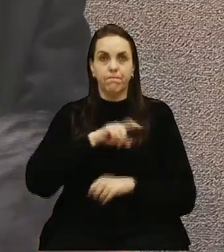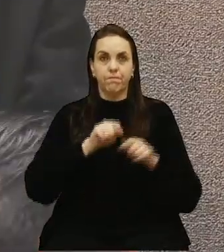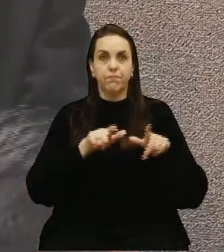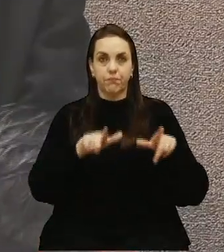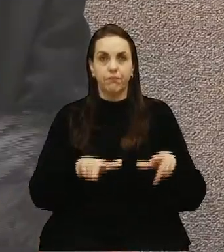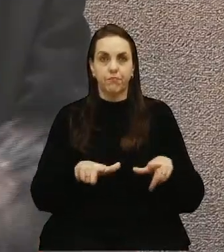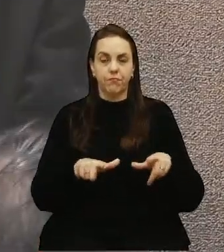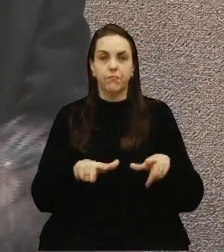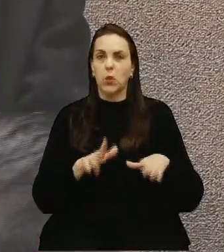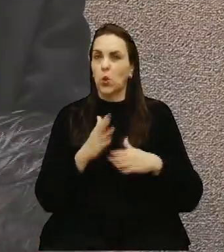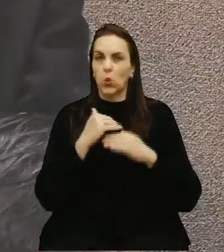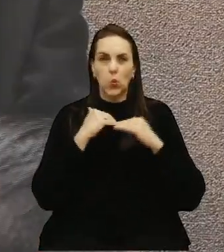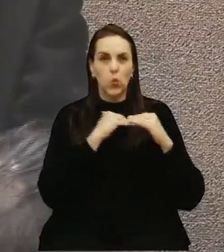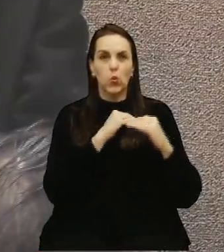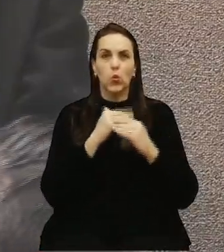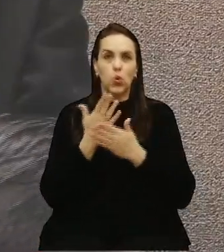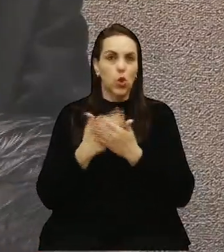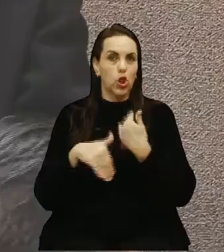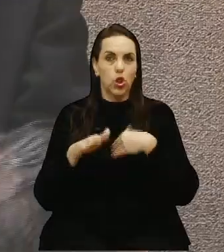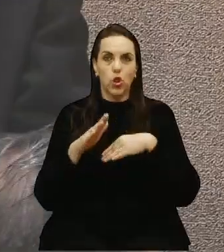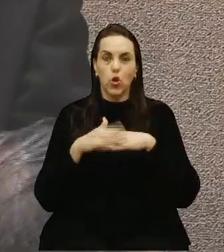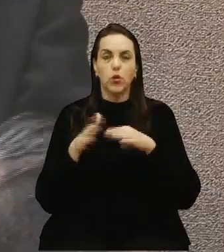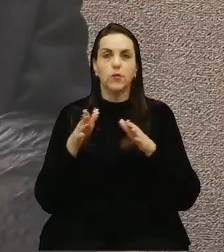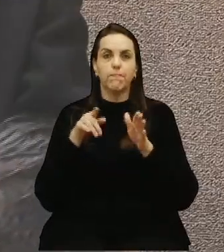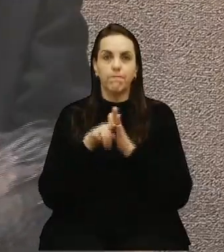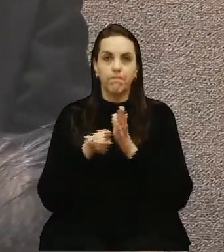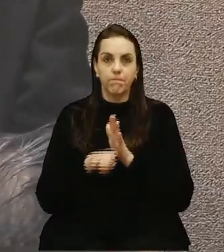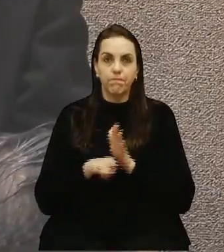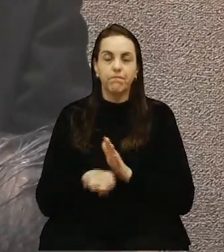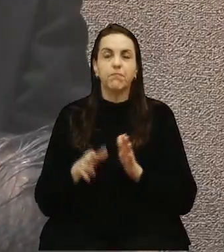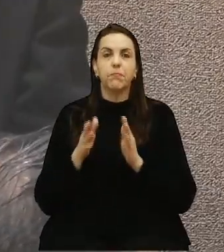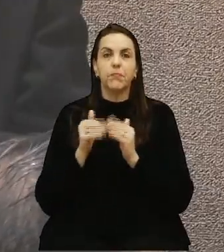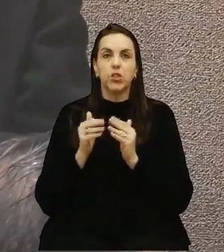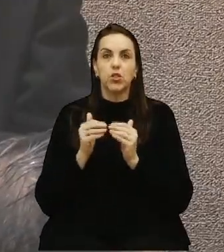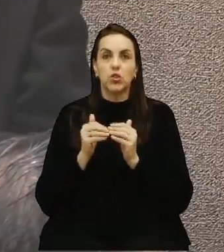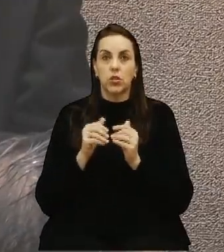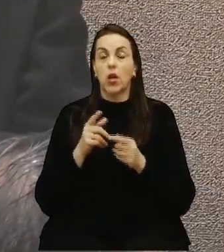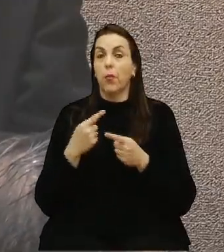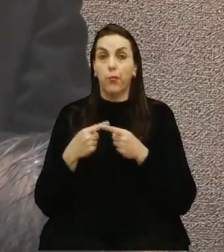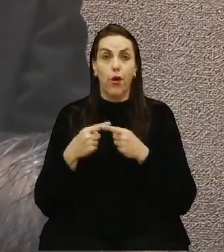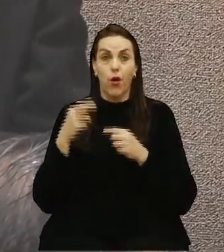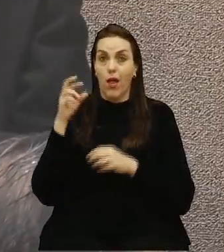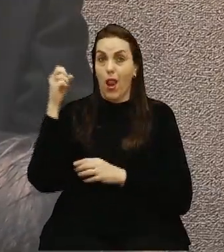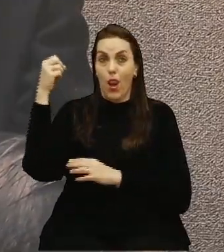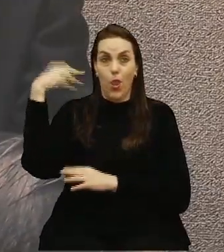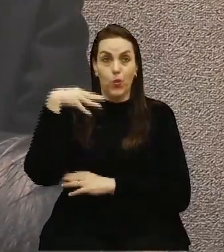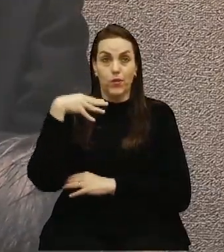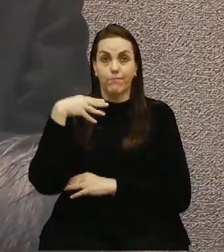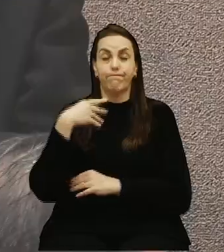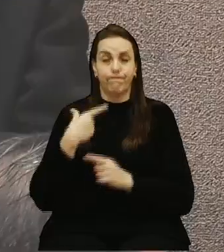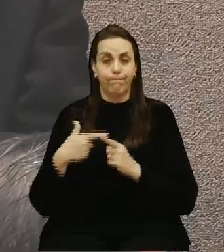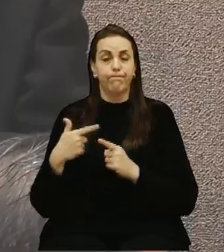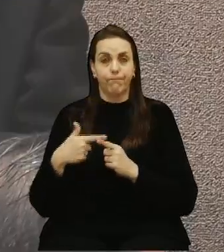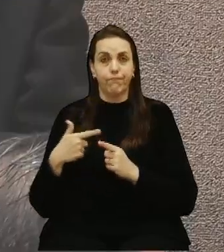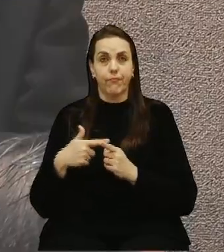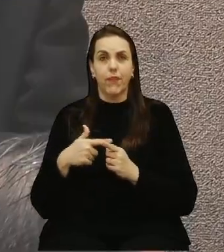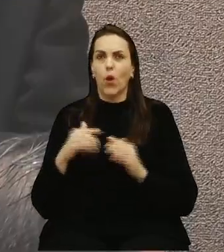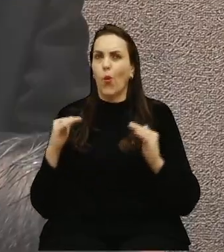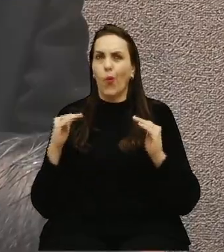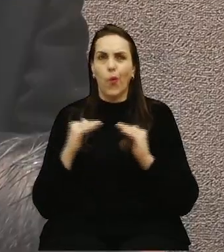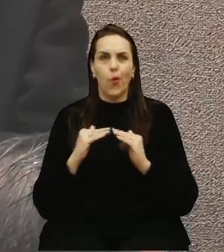Todos foram inquiridos e solicitados com relação a essa situação da luz. Eu concordo em tudo o que falou o